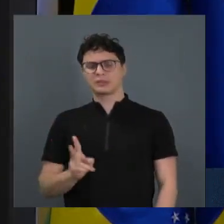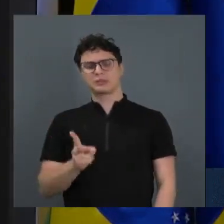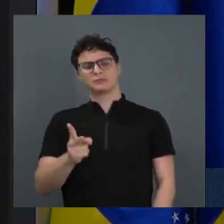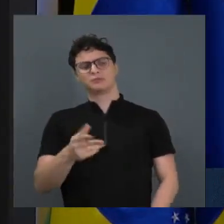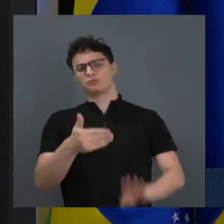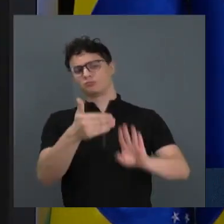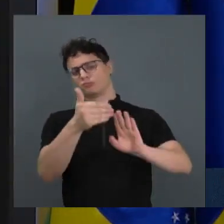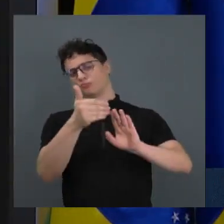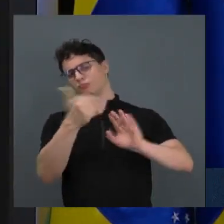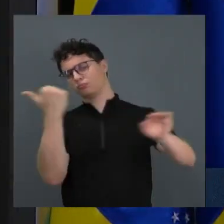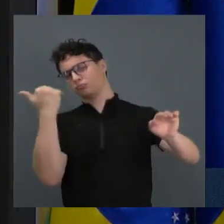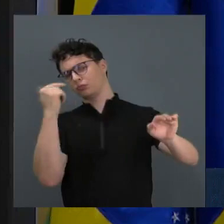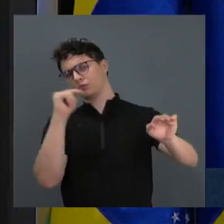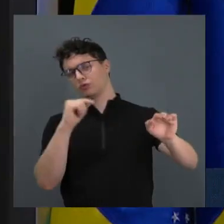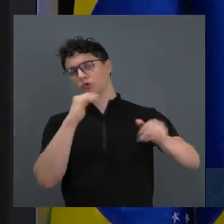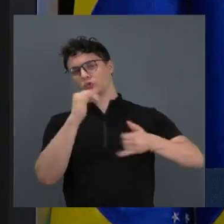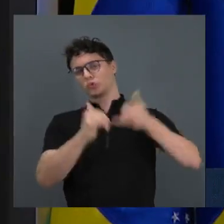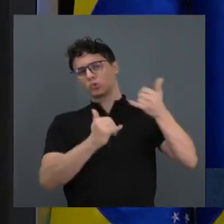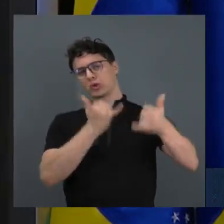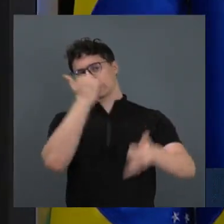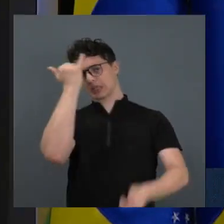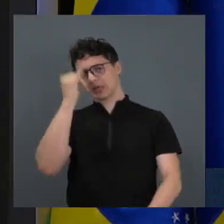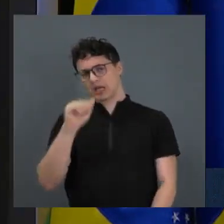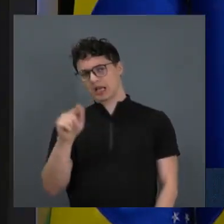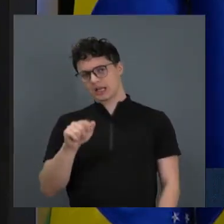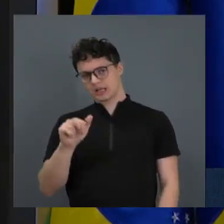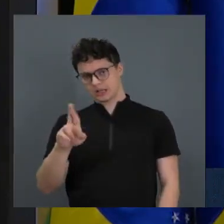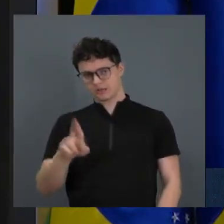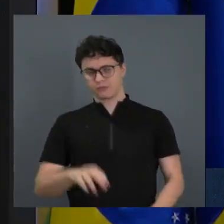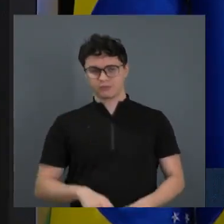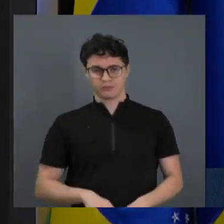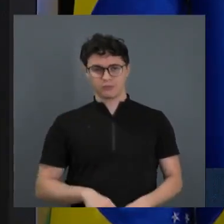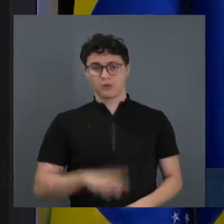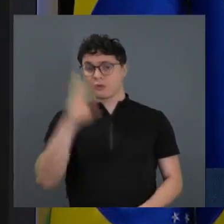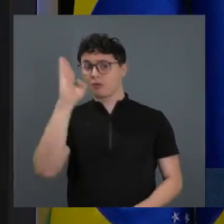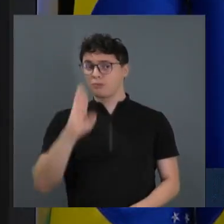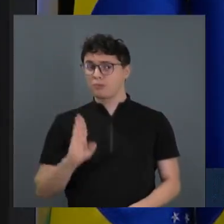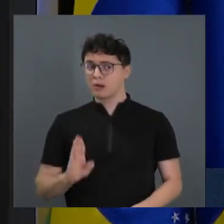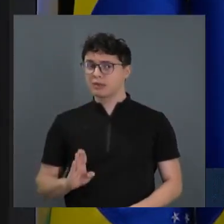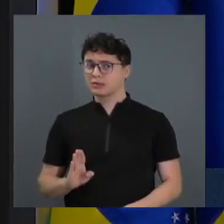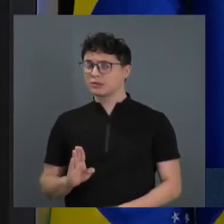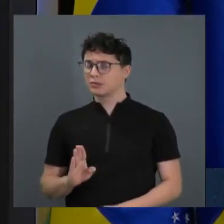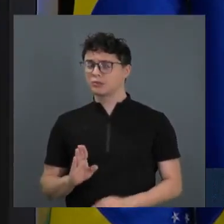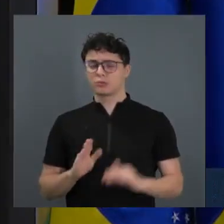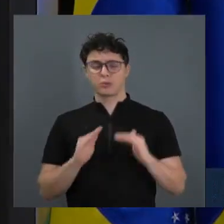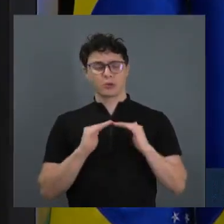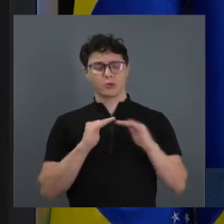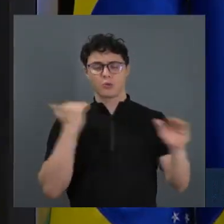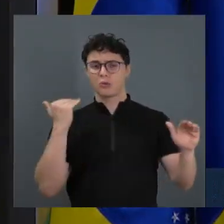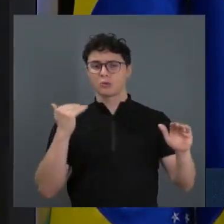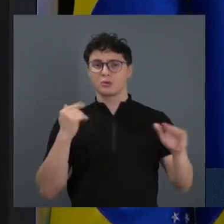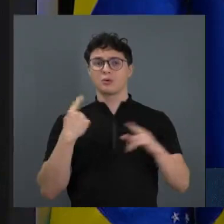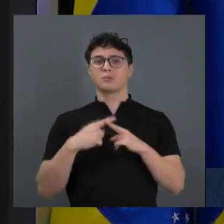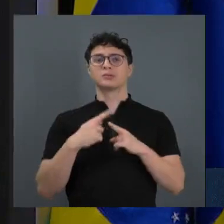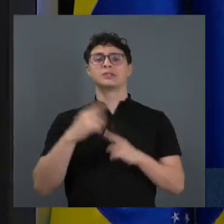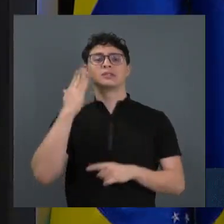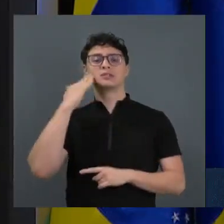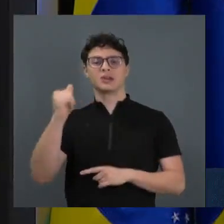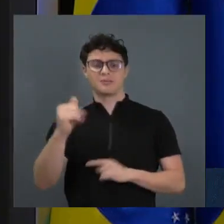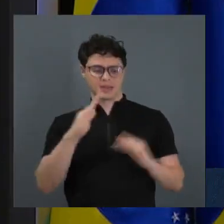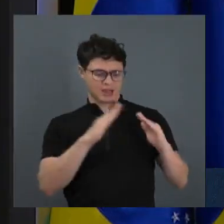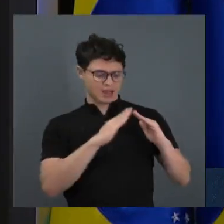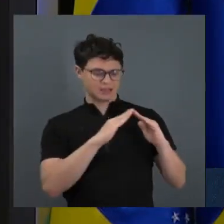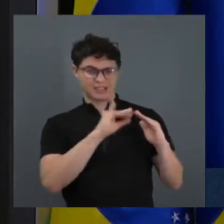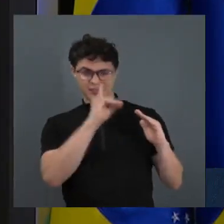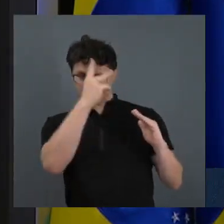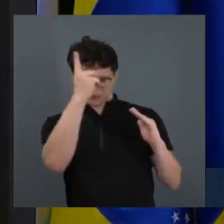rejeitou os jogos de azar. O brasileiro é contra, porque sabe o que é ter um viciado em